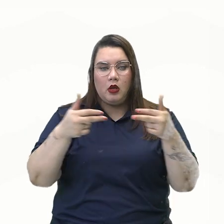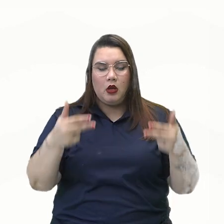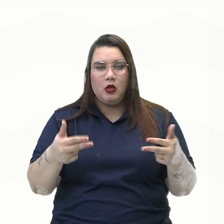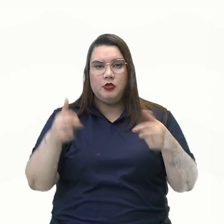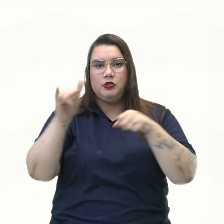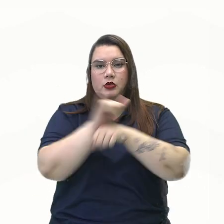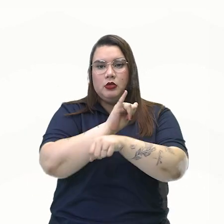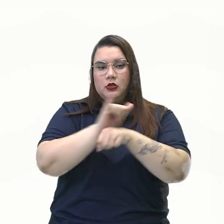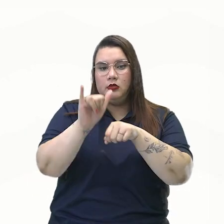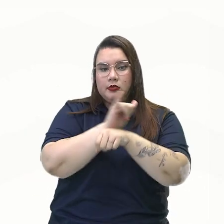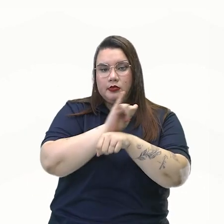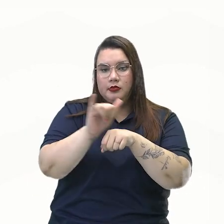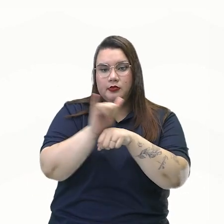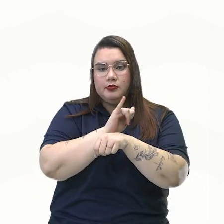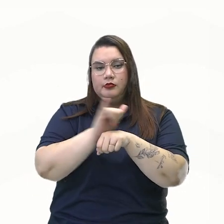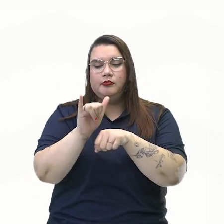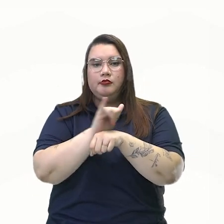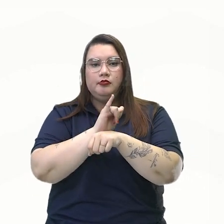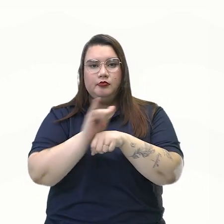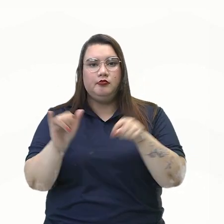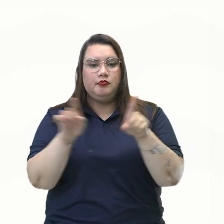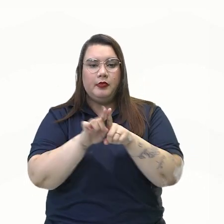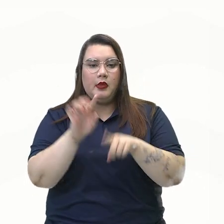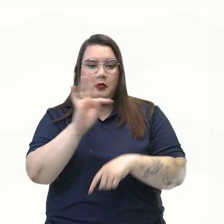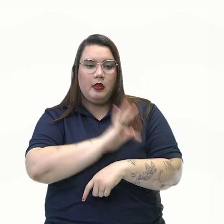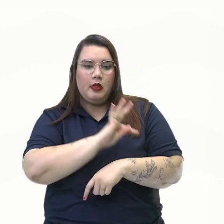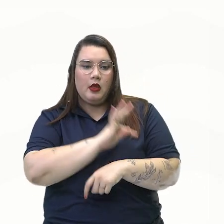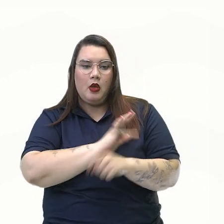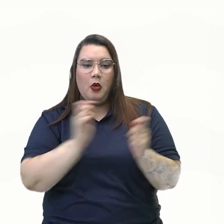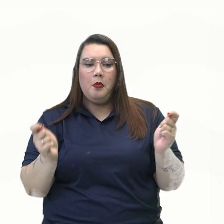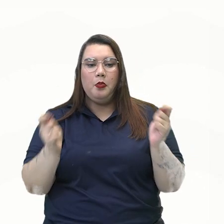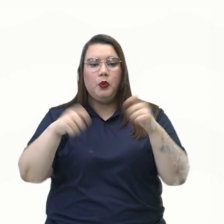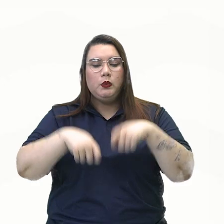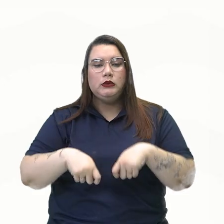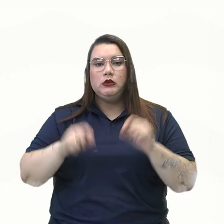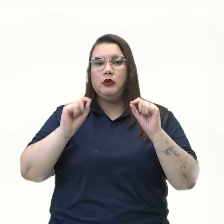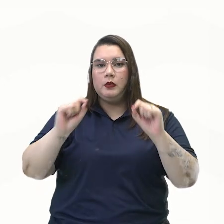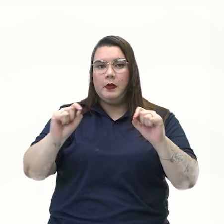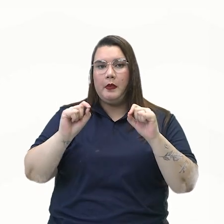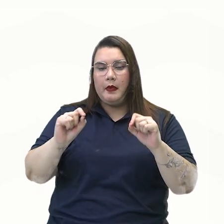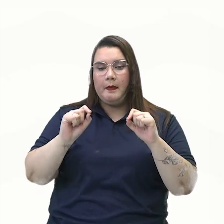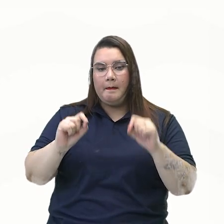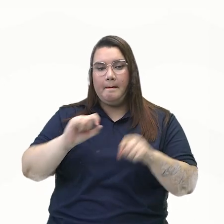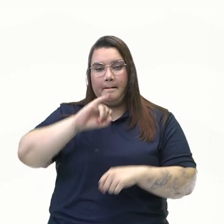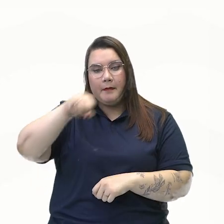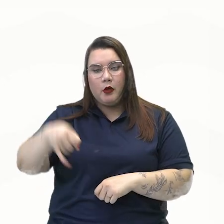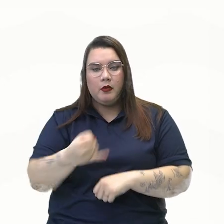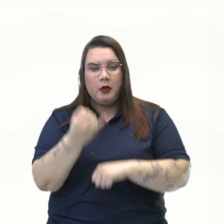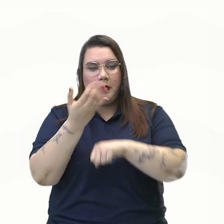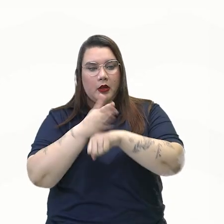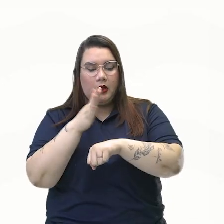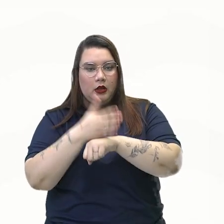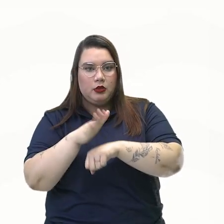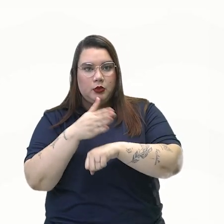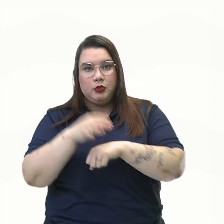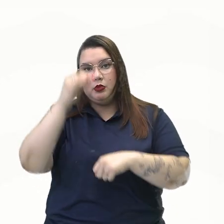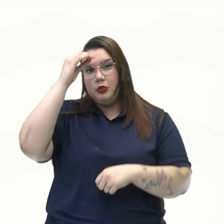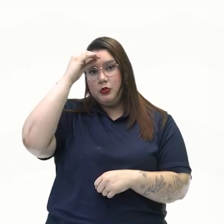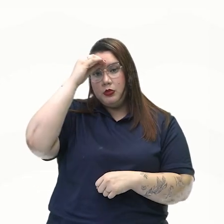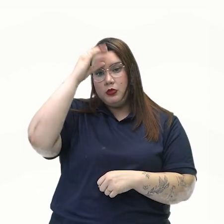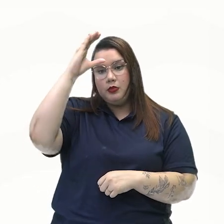dos instrumentos, métodos e técnicas que permitem o